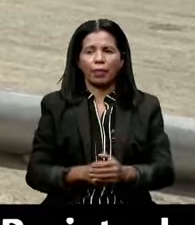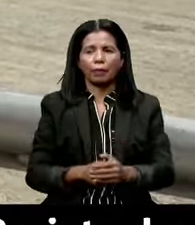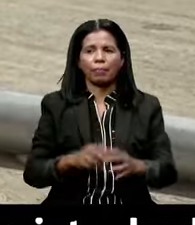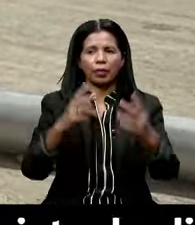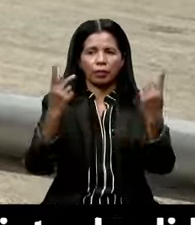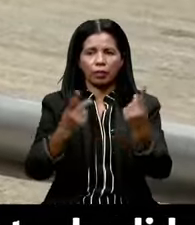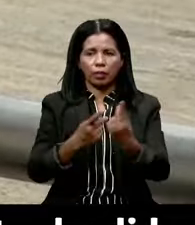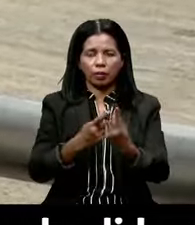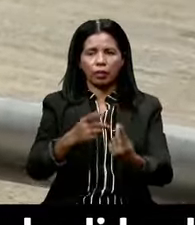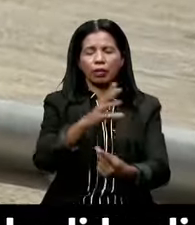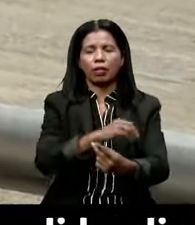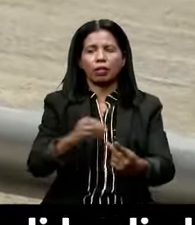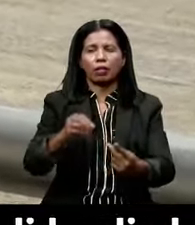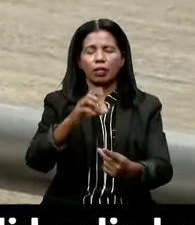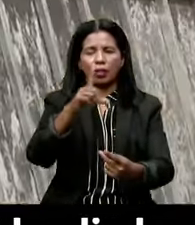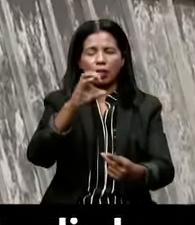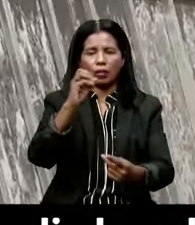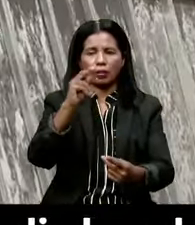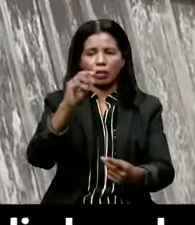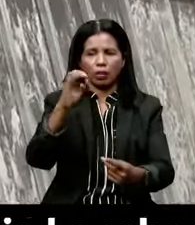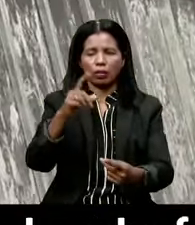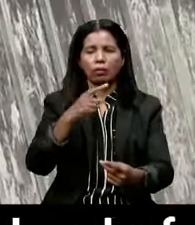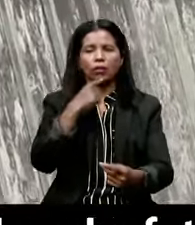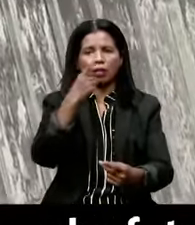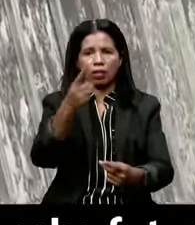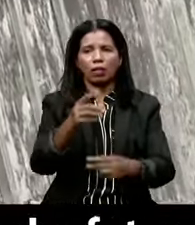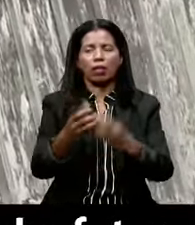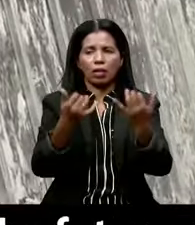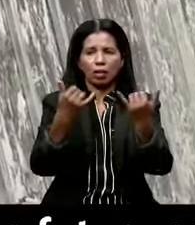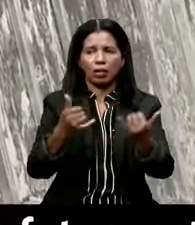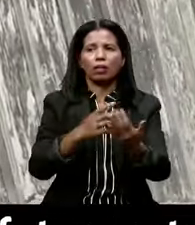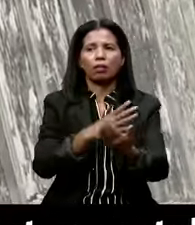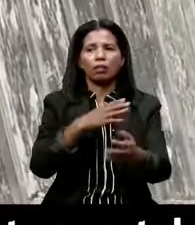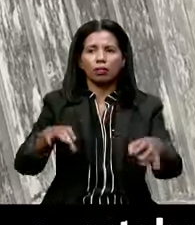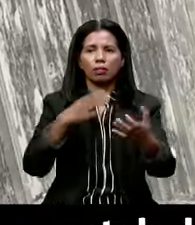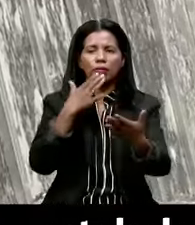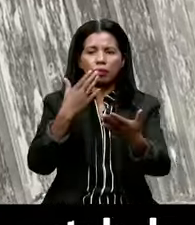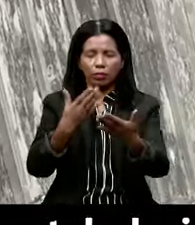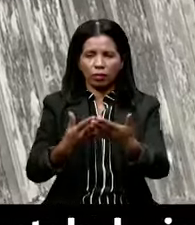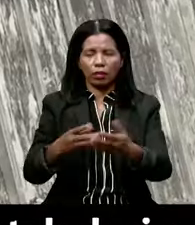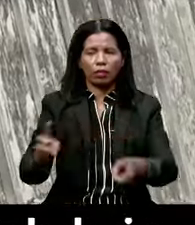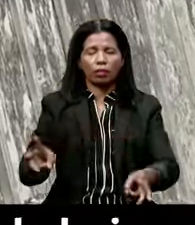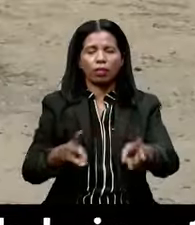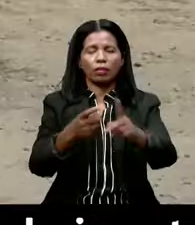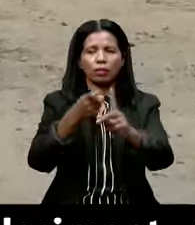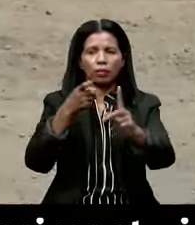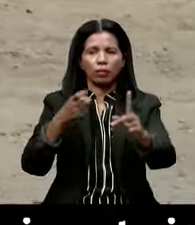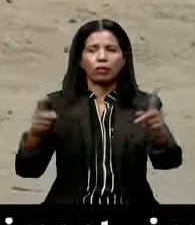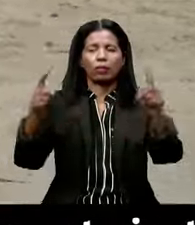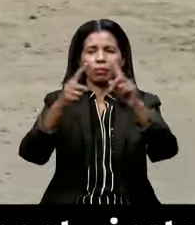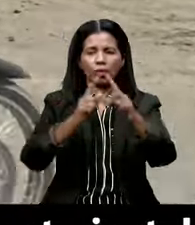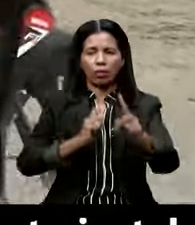companhia Montana Dia, Leonito Pereira Moniz, explica, de dar um progresso alargamento estrada Rússia Rotunda para